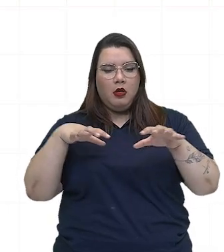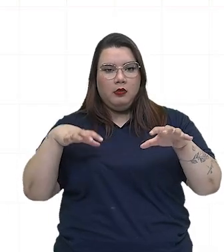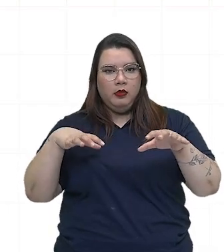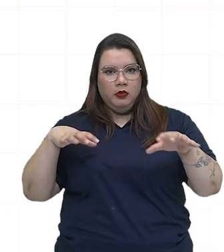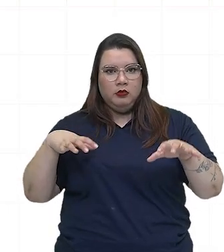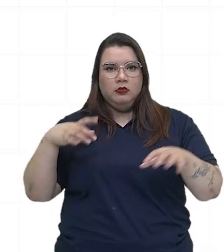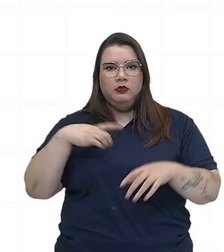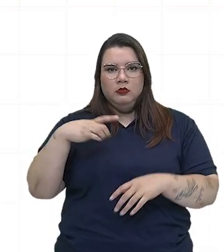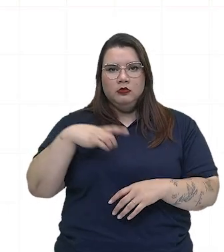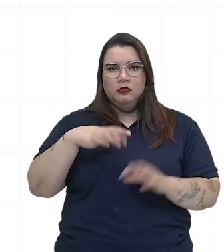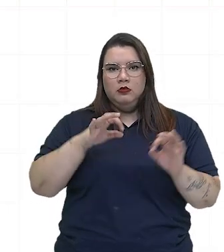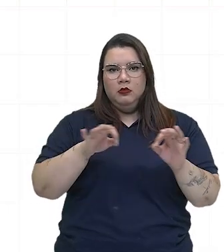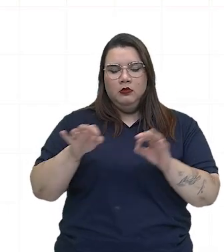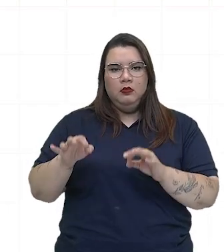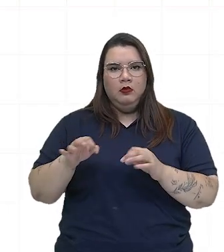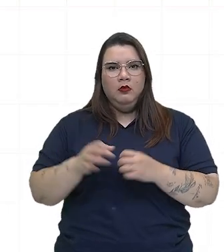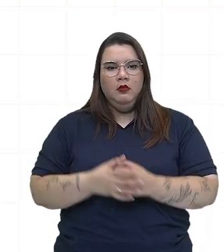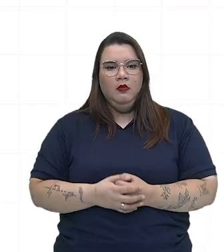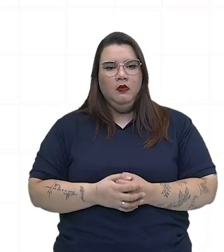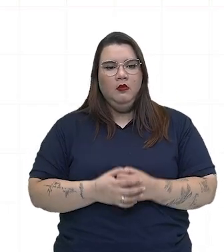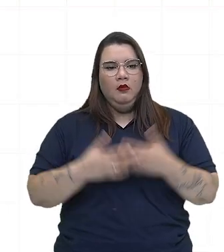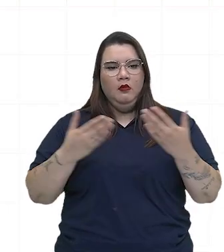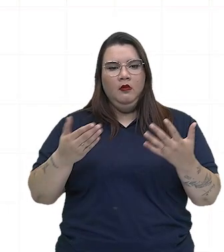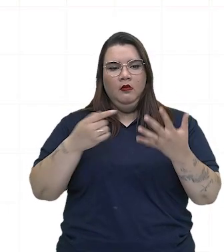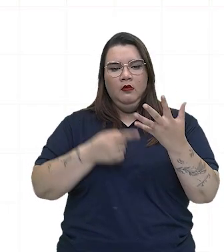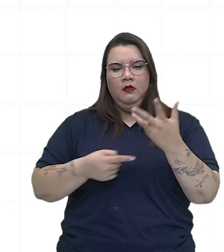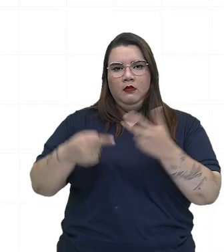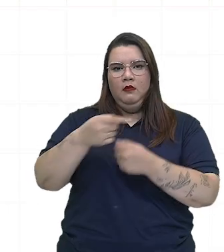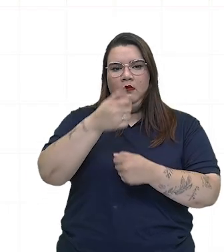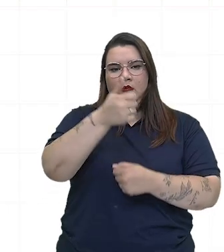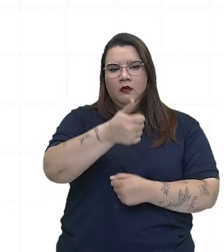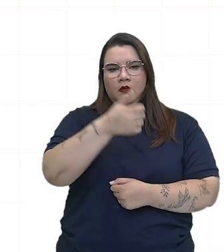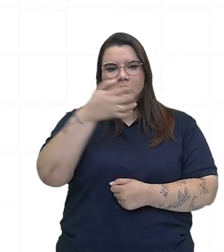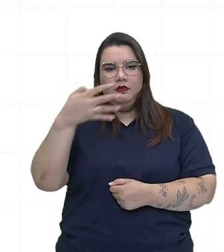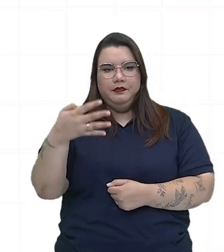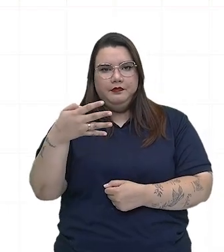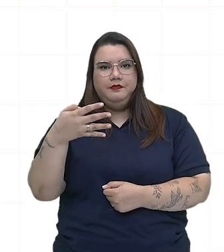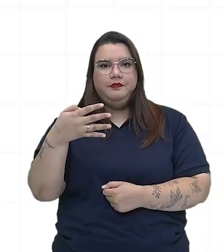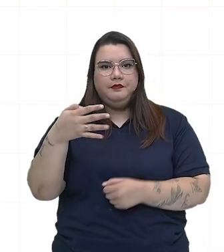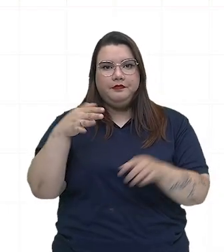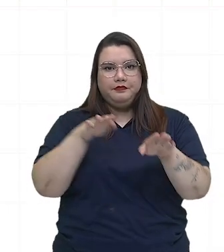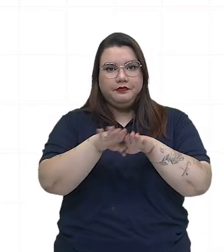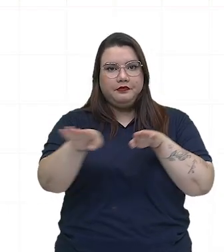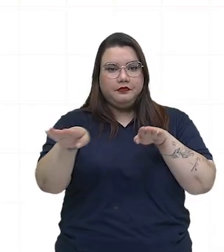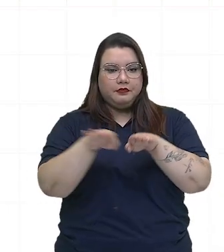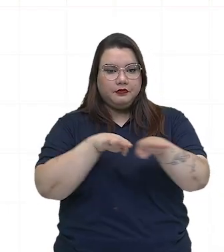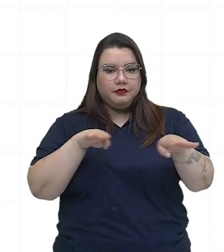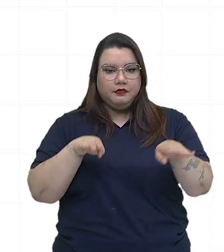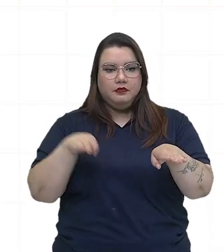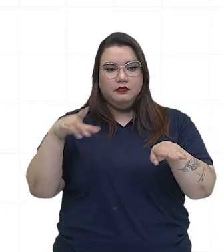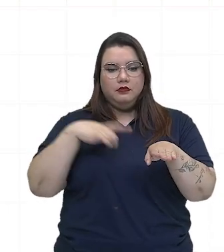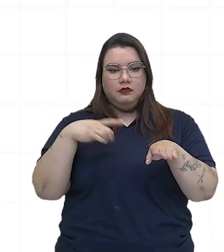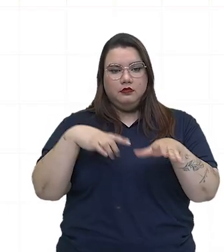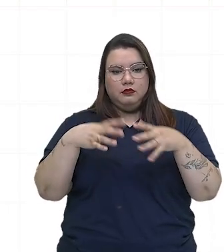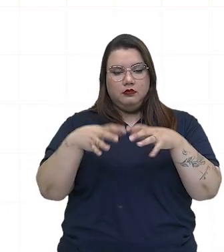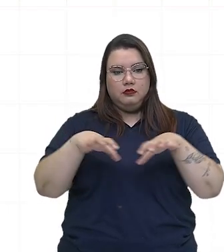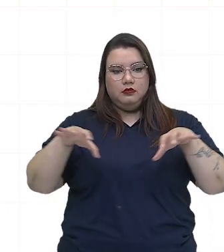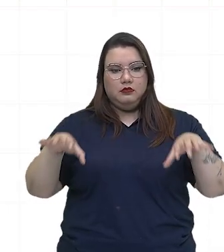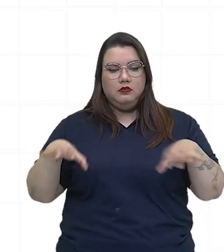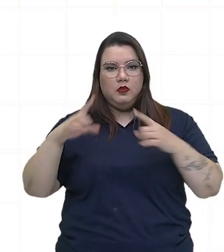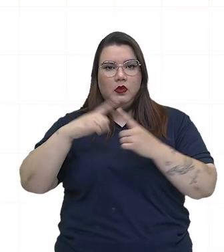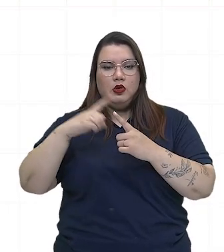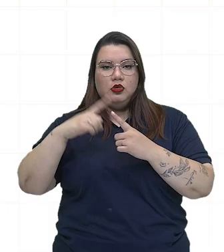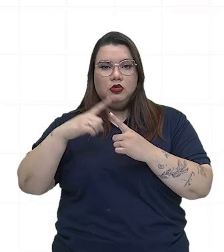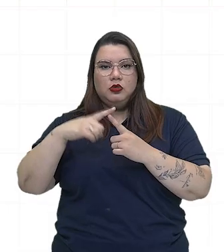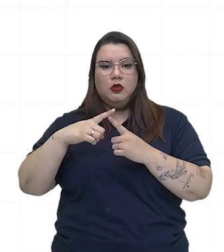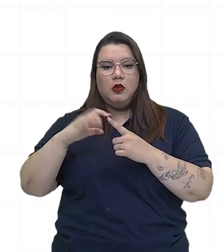sobre o manto da Terra. Essas 14 placas principais, elas se dividem em